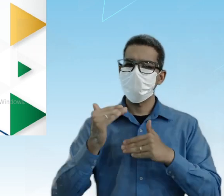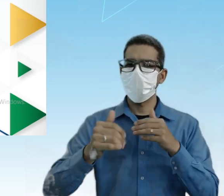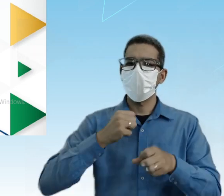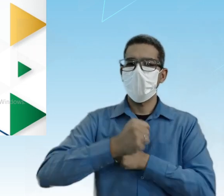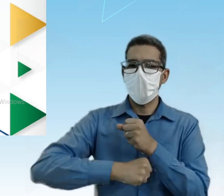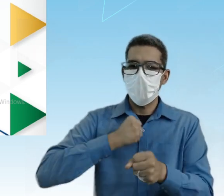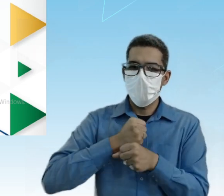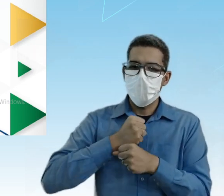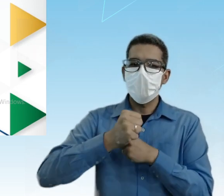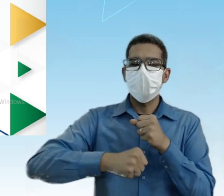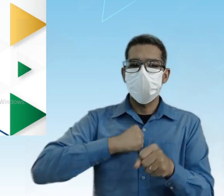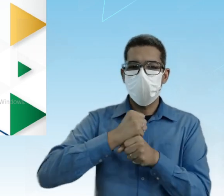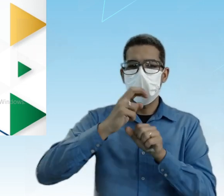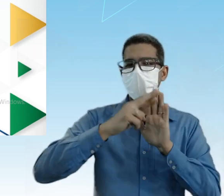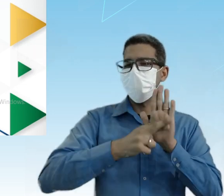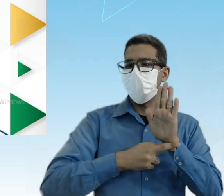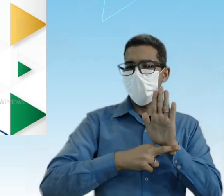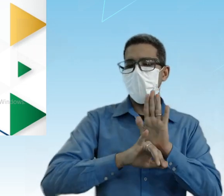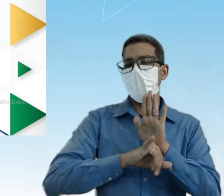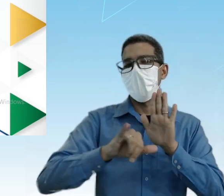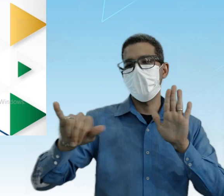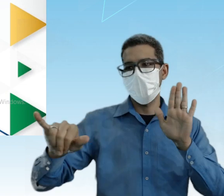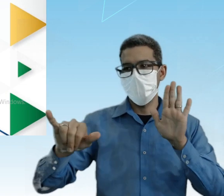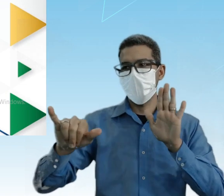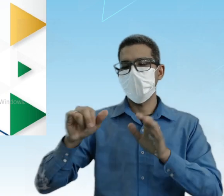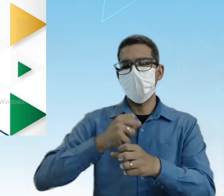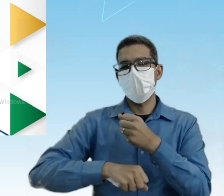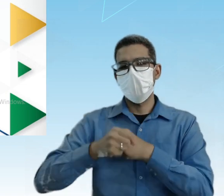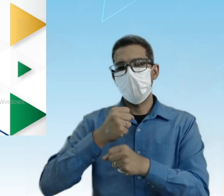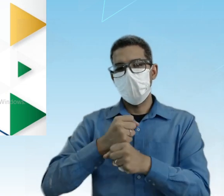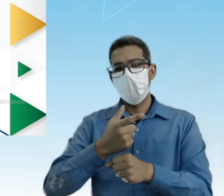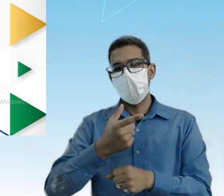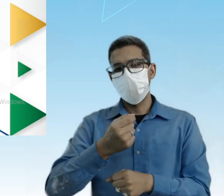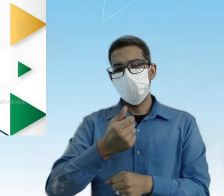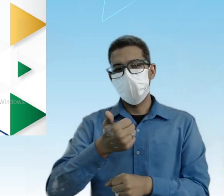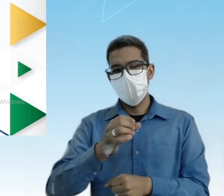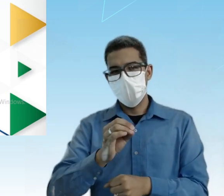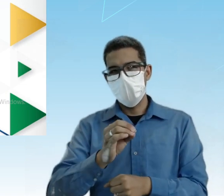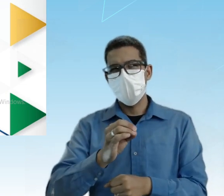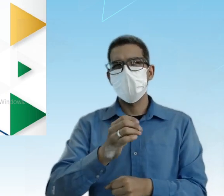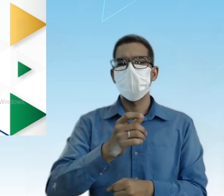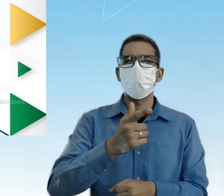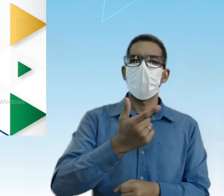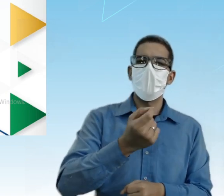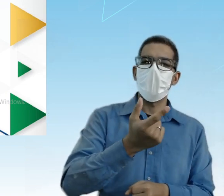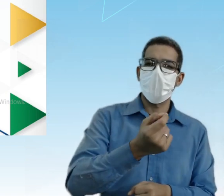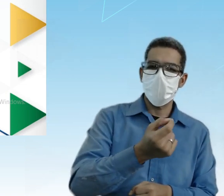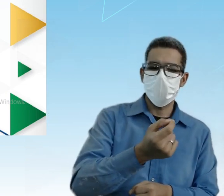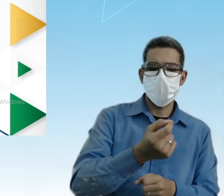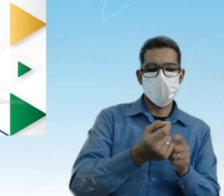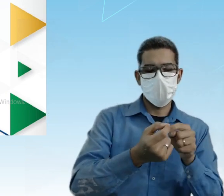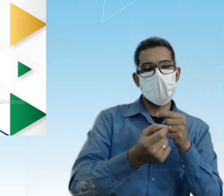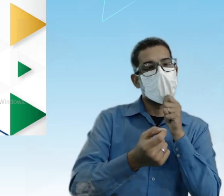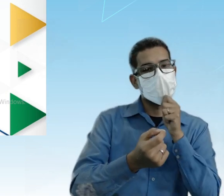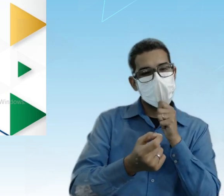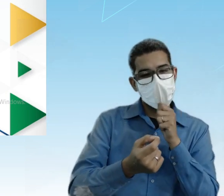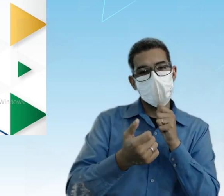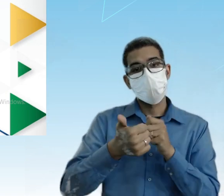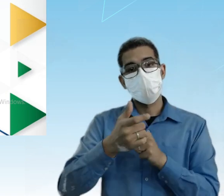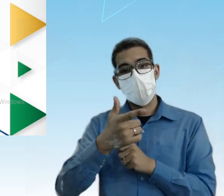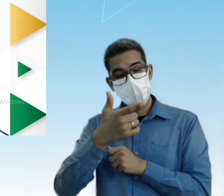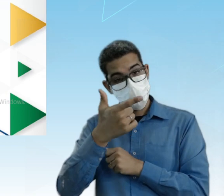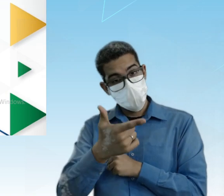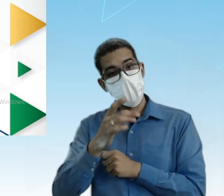dentro do relatório mais recente divulgado, 2010, 2020, já saiu, não saiu ainda não. Mas